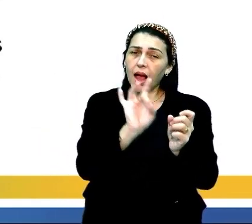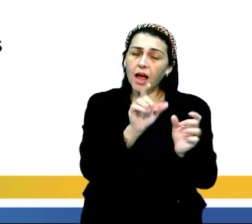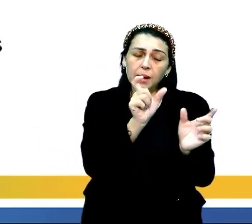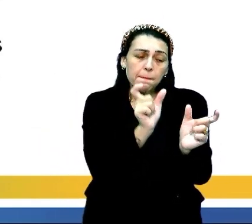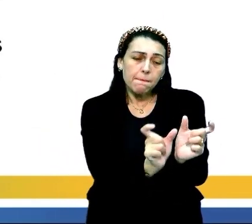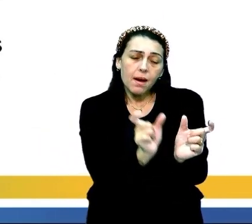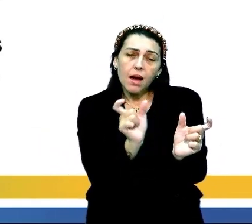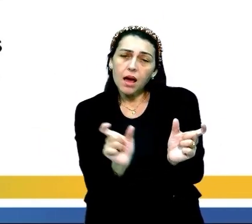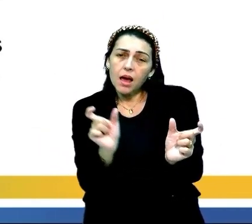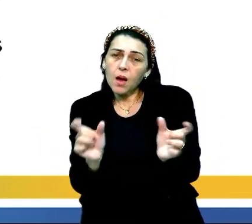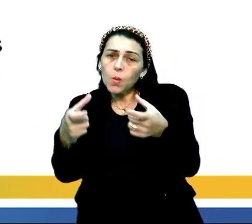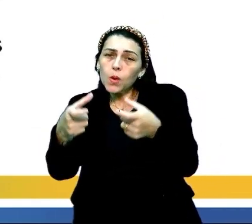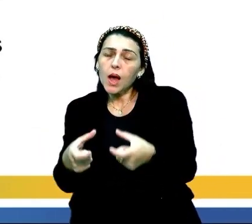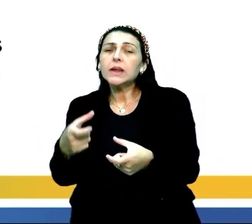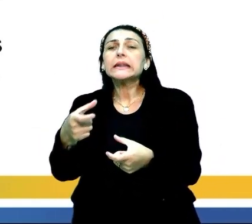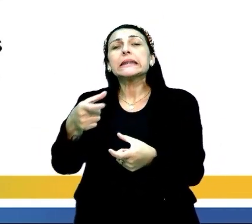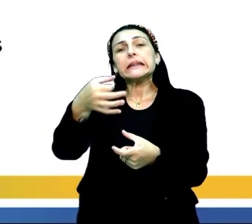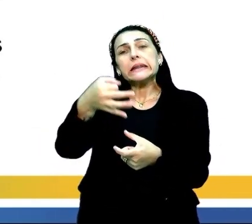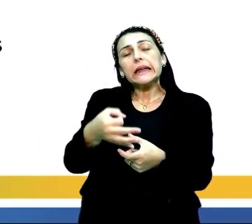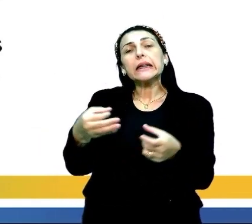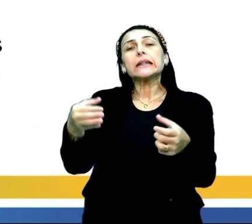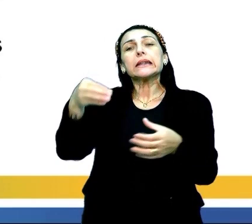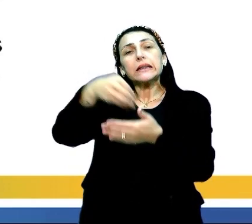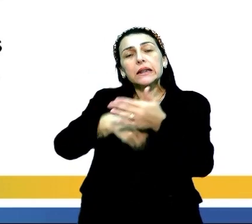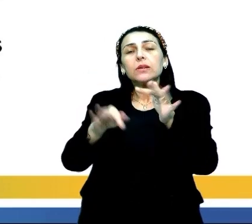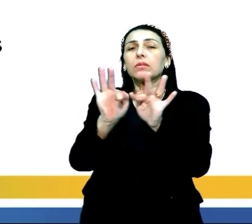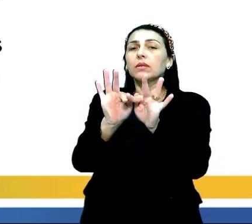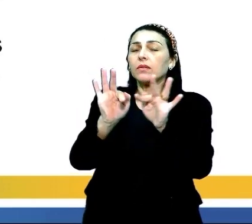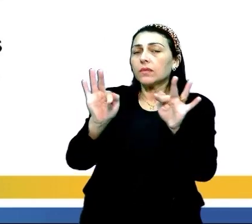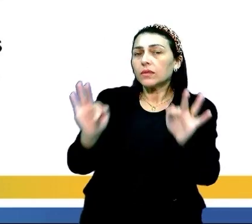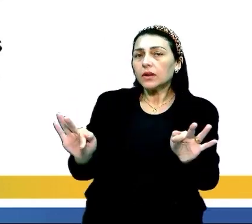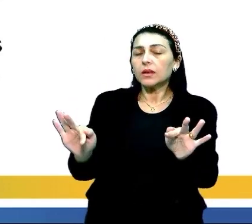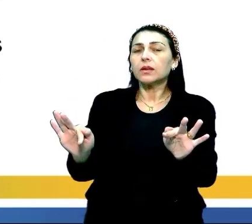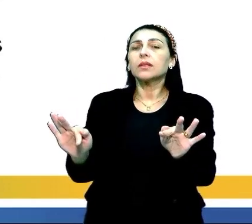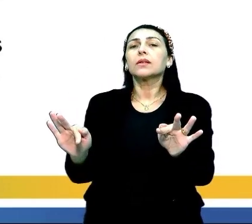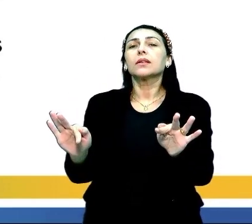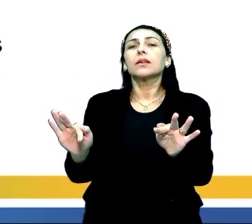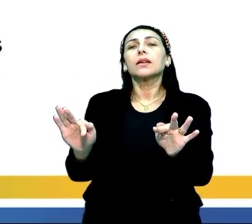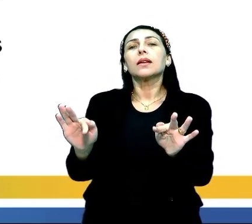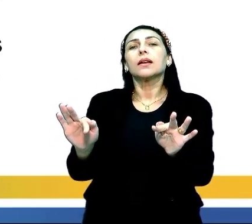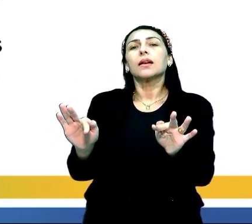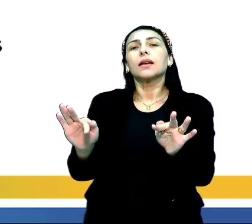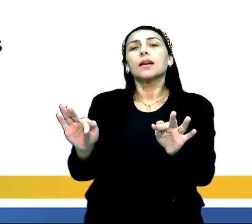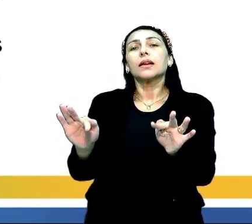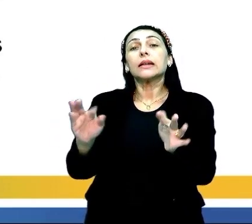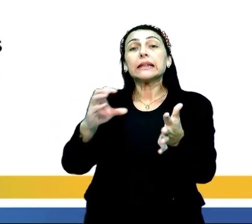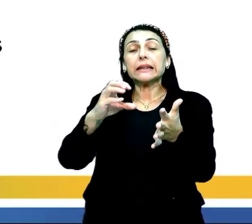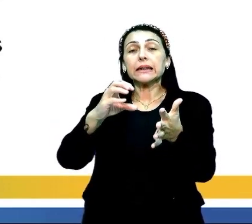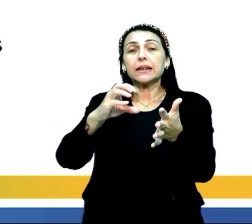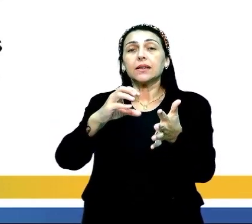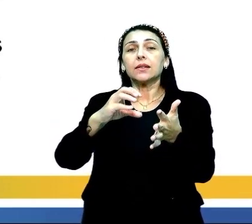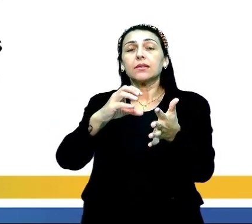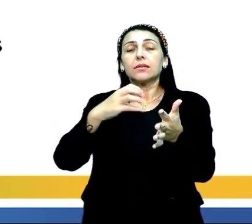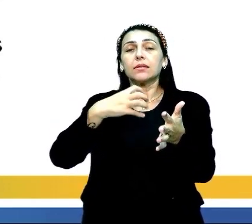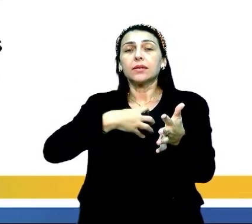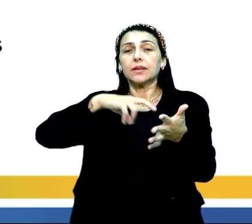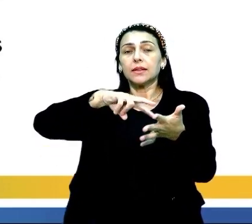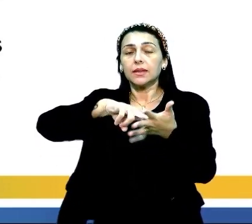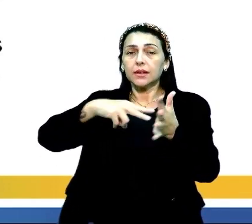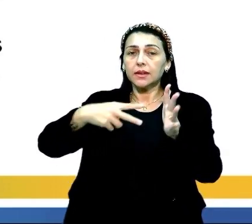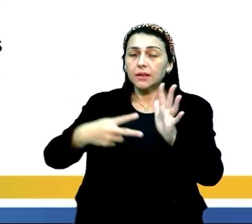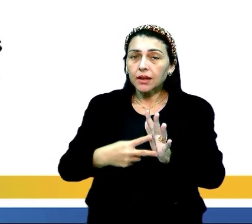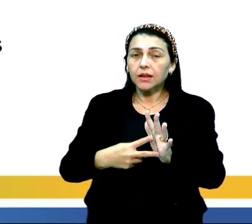no seu devido lugar dentro de uma frase, que essa é a função sintática, não era essa a maior preocupação dele,